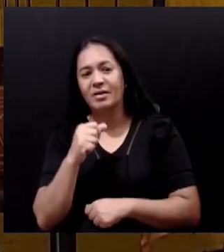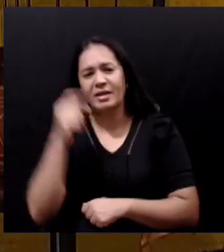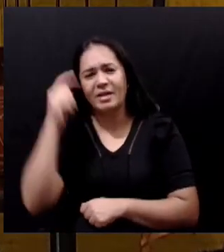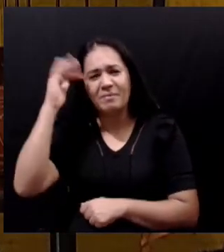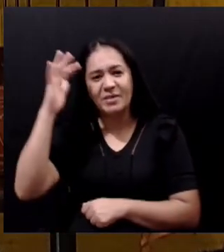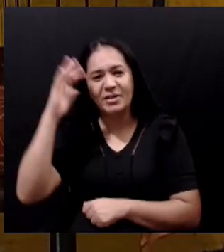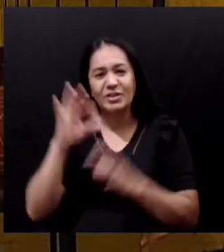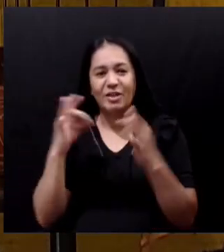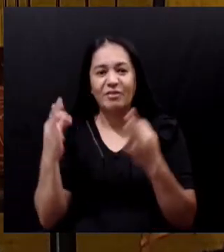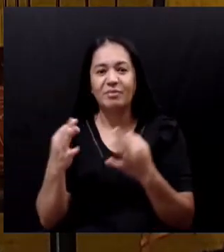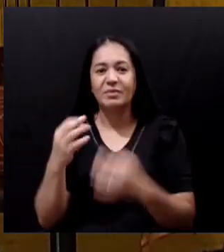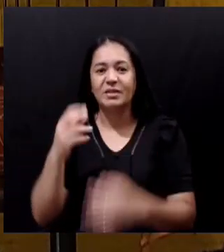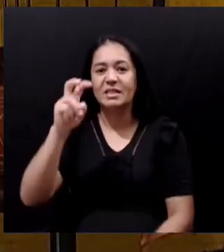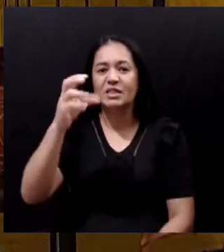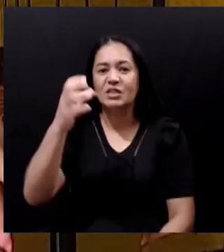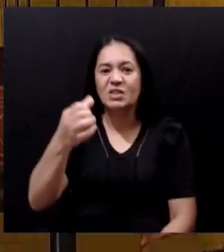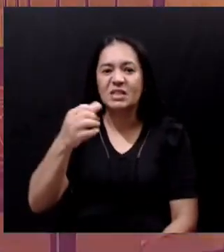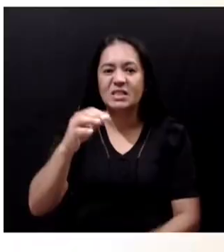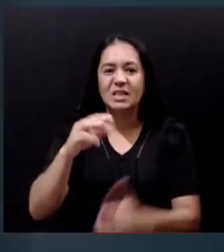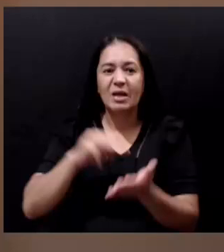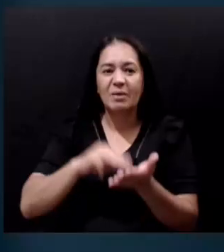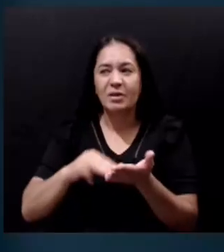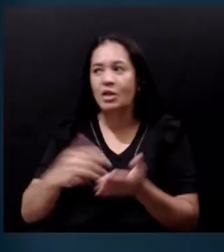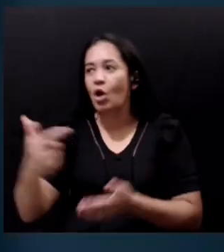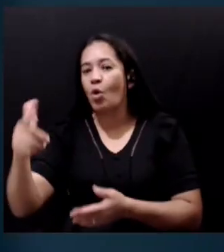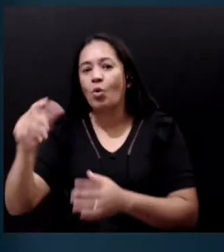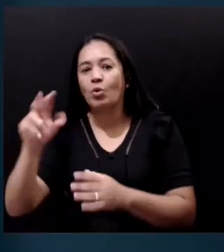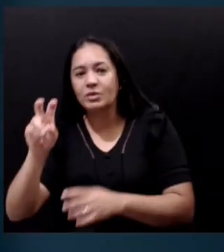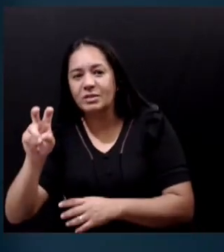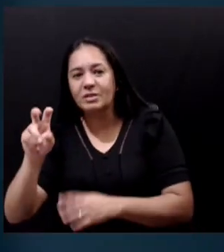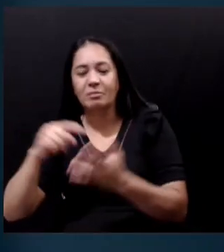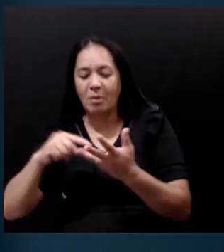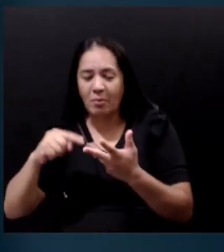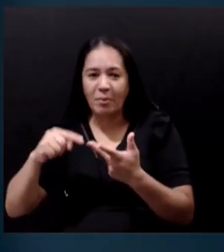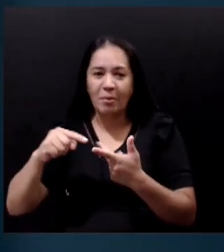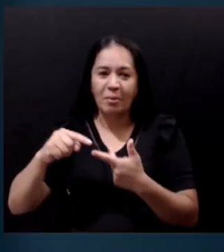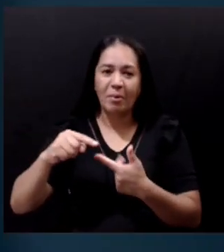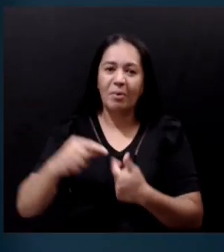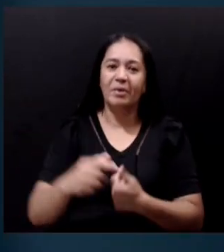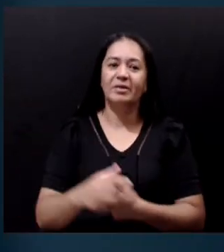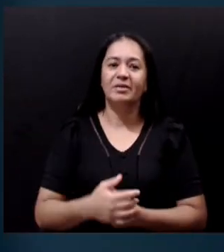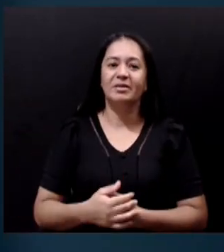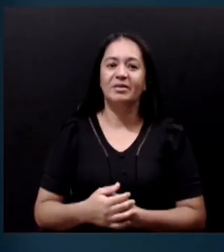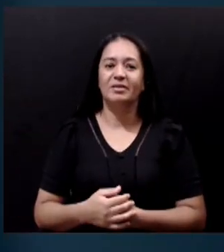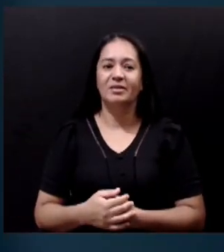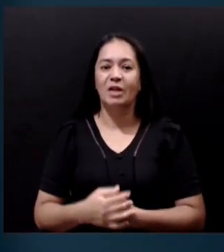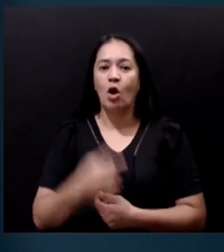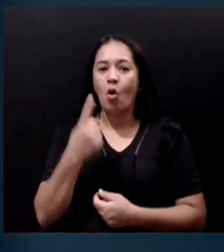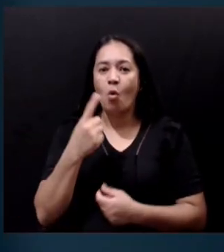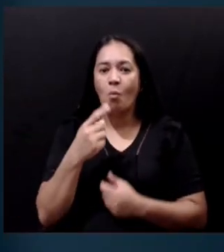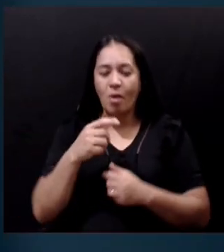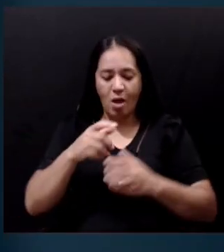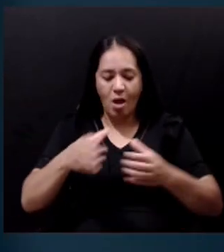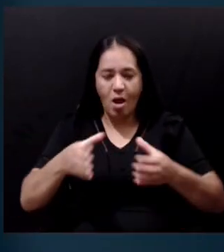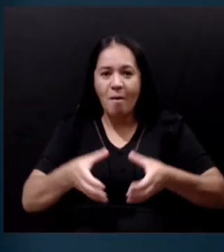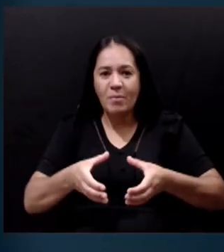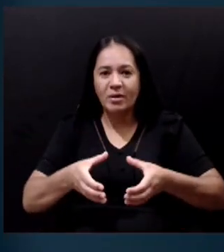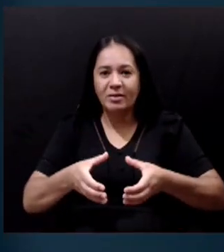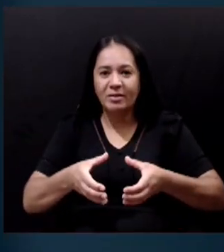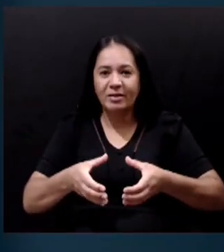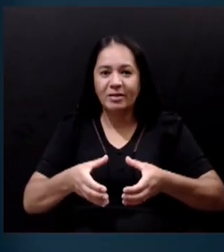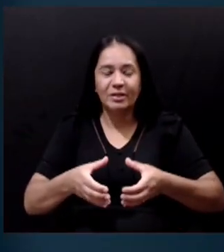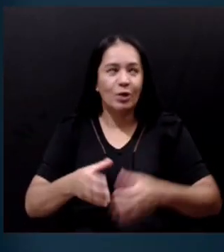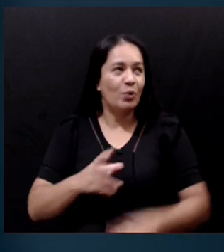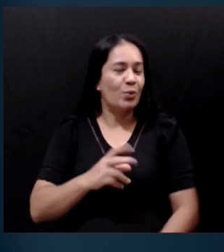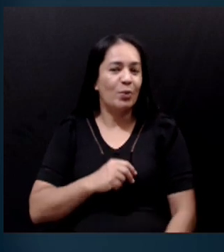6 pastel, outra me pedia 5, outra me pedia 7, outra me pedia 10, em uma panela. Nossa, você tinha que pedir paciência